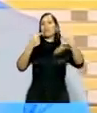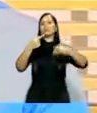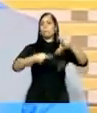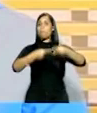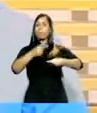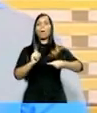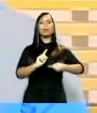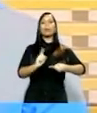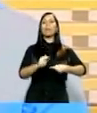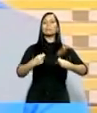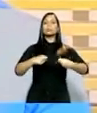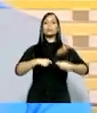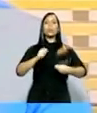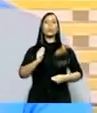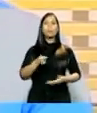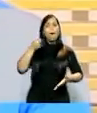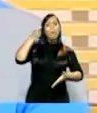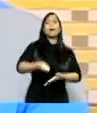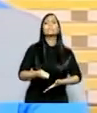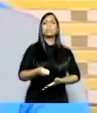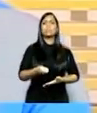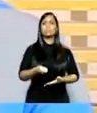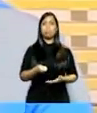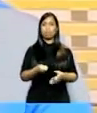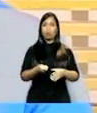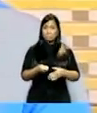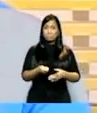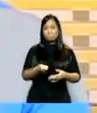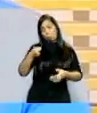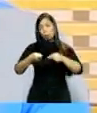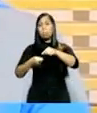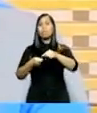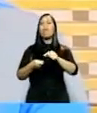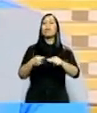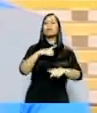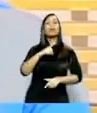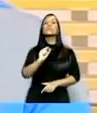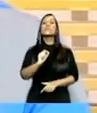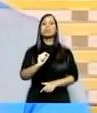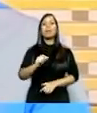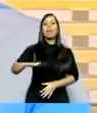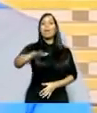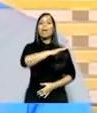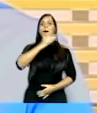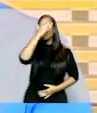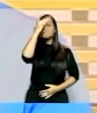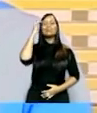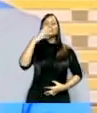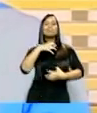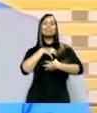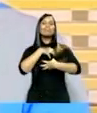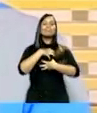haja, sim, radicalismo, né? E, evidentemente, o radicalismo ele tende a fazer com que as pessoas elas não